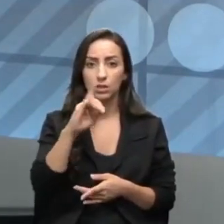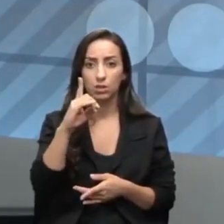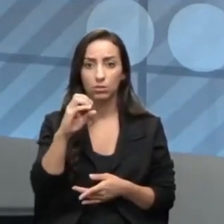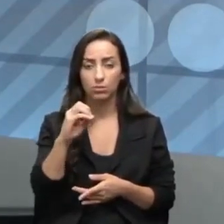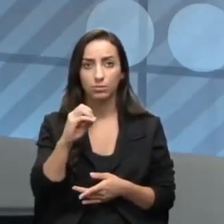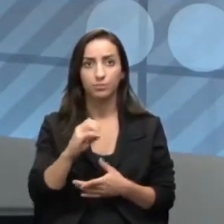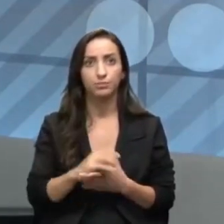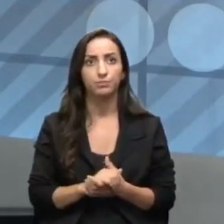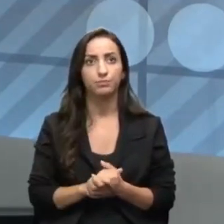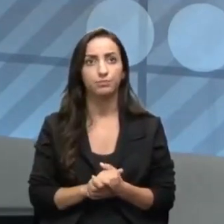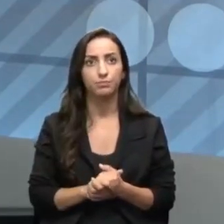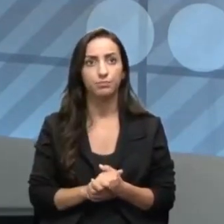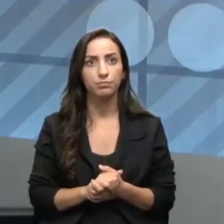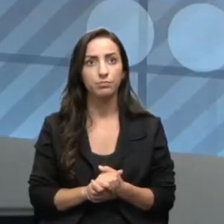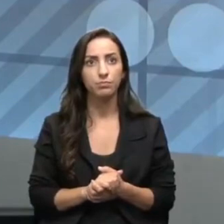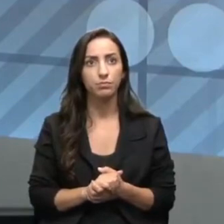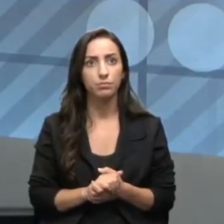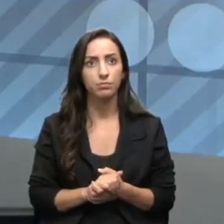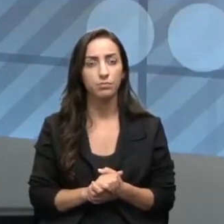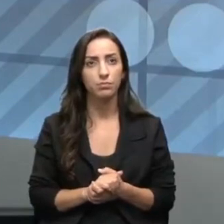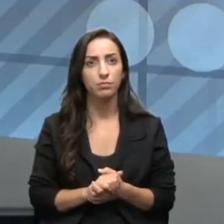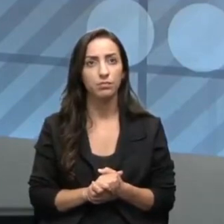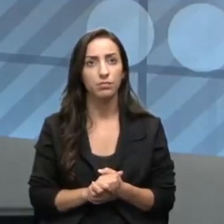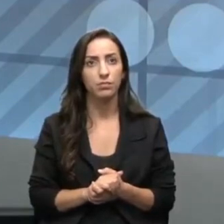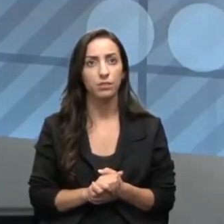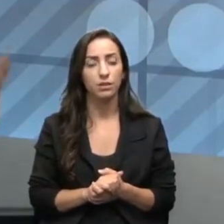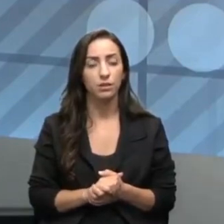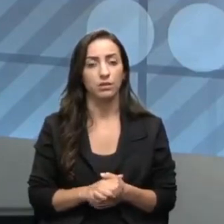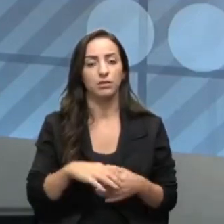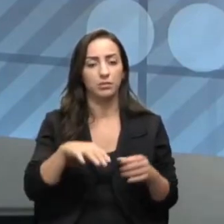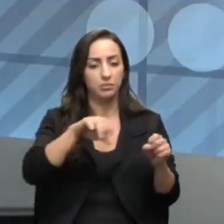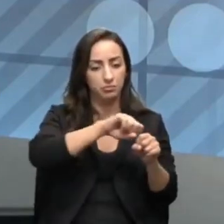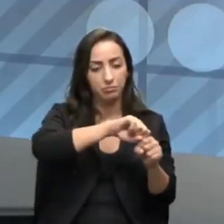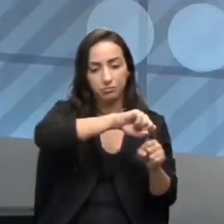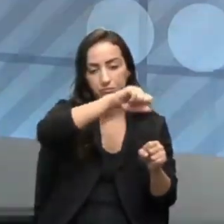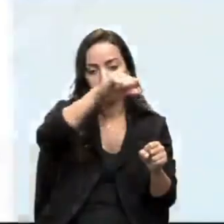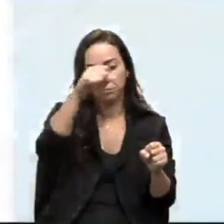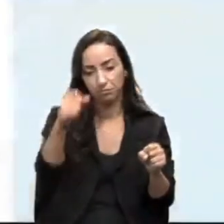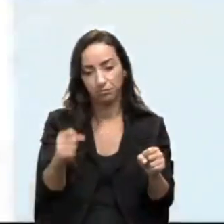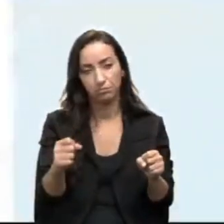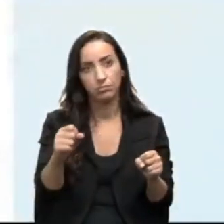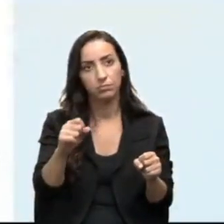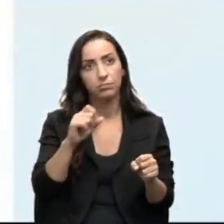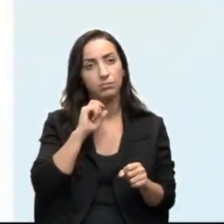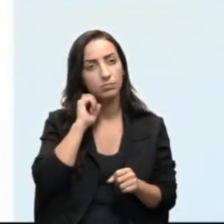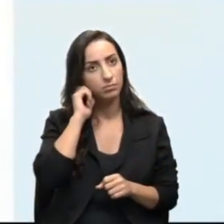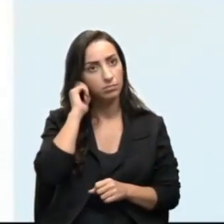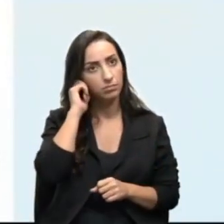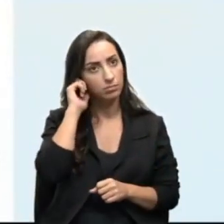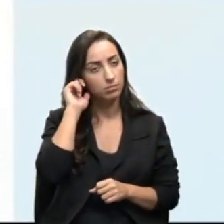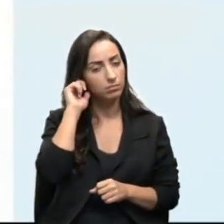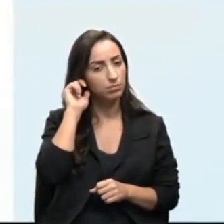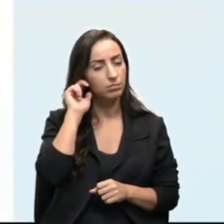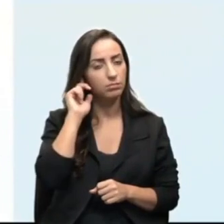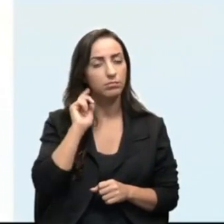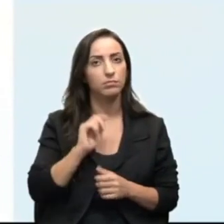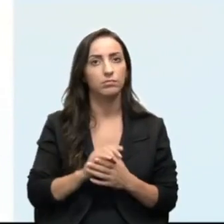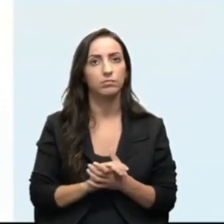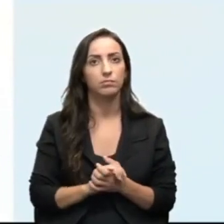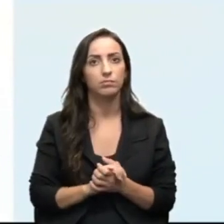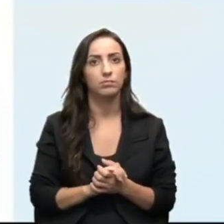estribo. Ele encaixa, então, esse estribo na armadura de flexão e ele faz o